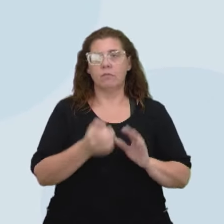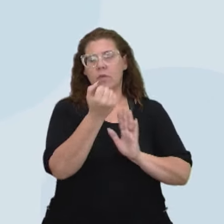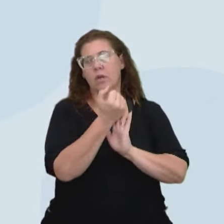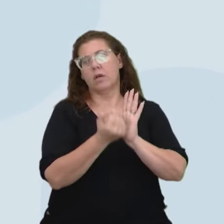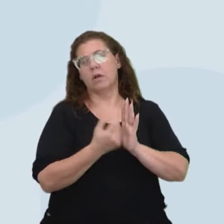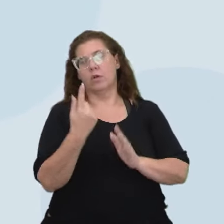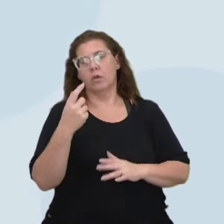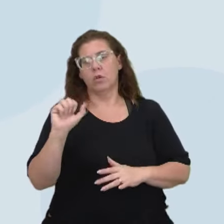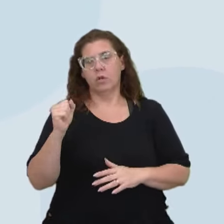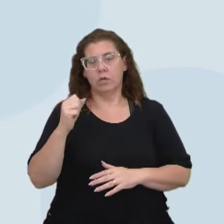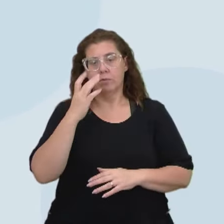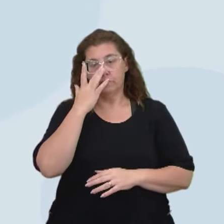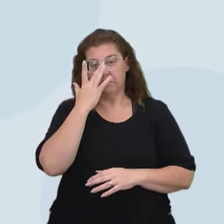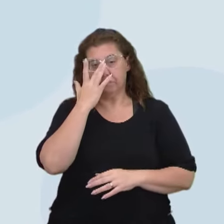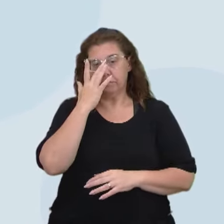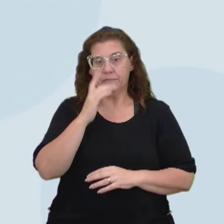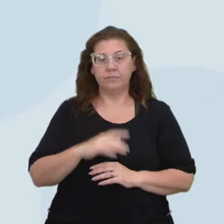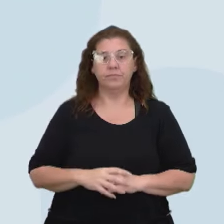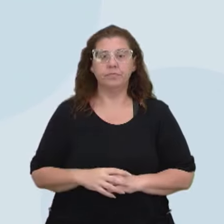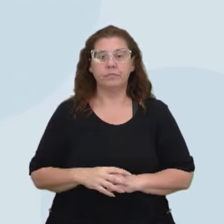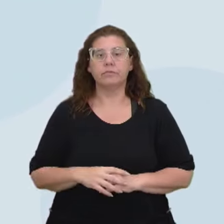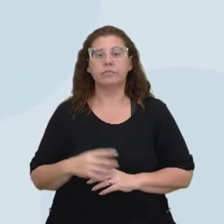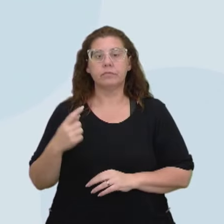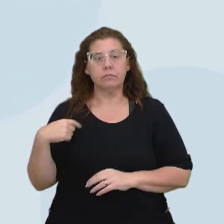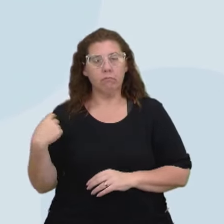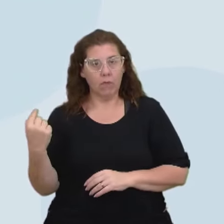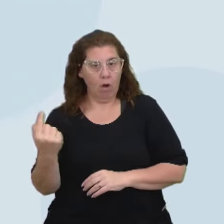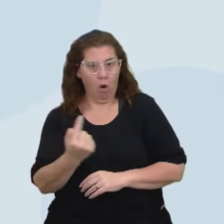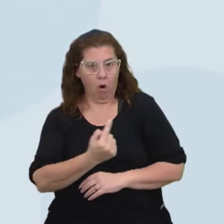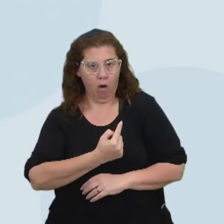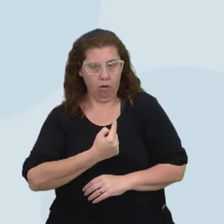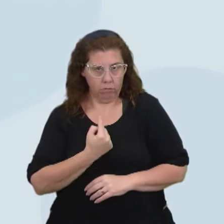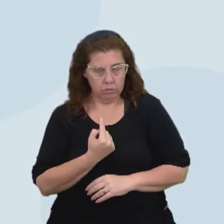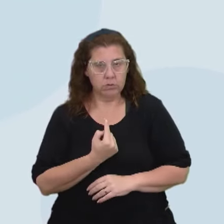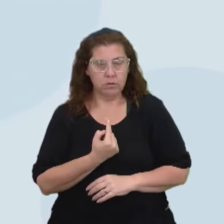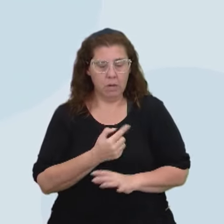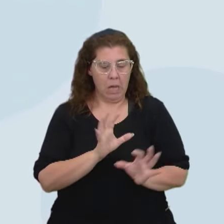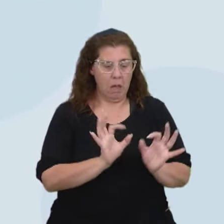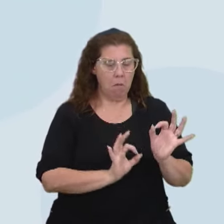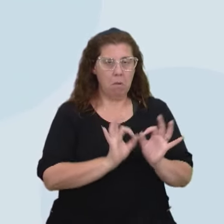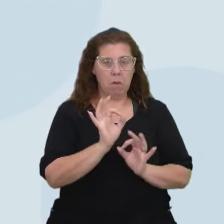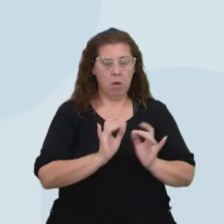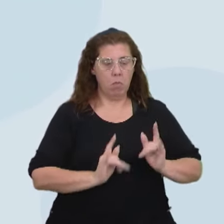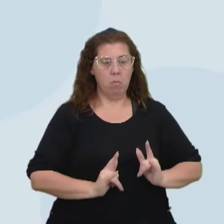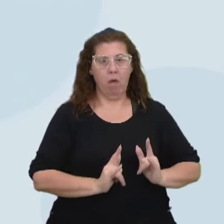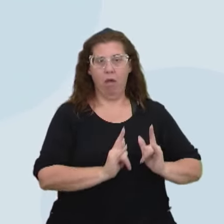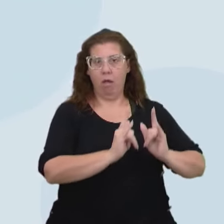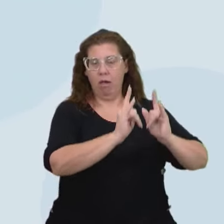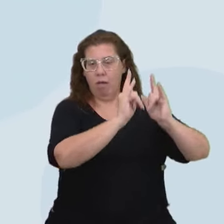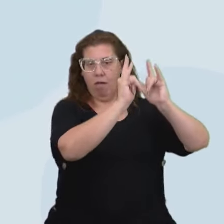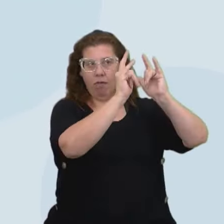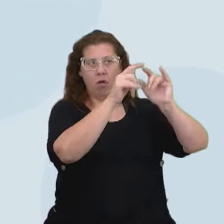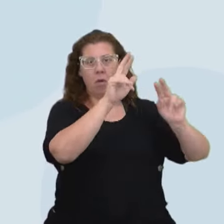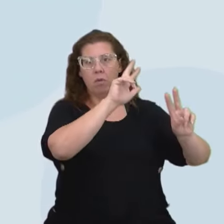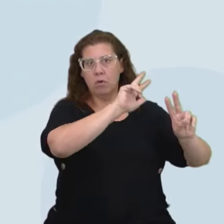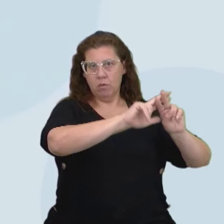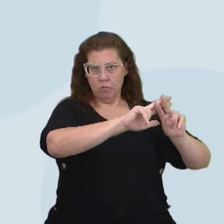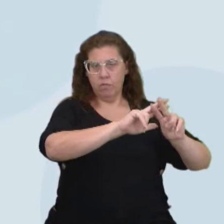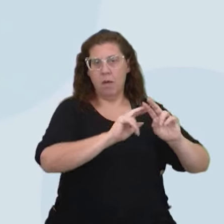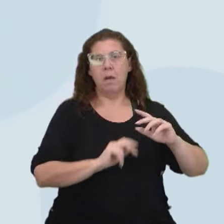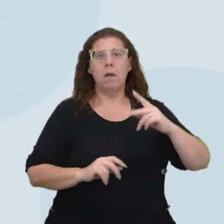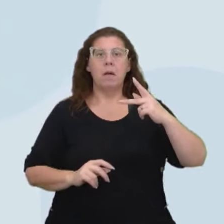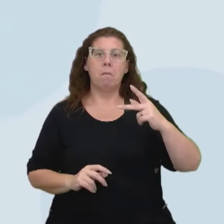XVIII e XIX. Nós vamos construir um prédio, uma prisão chamada